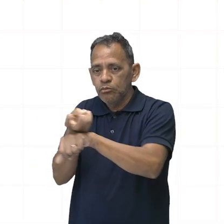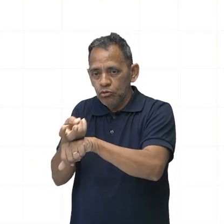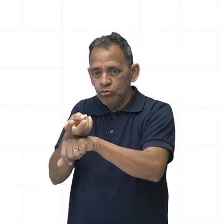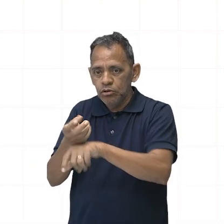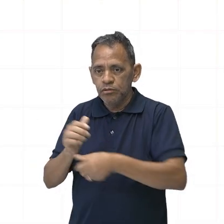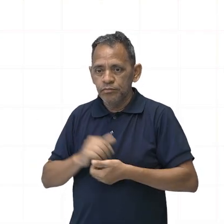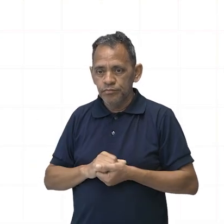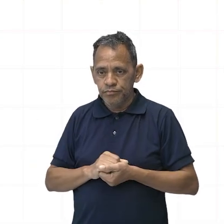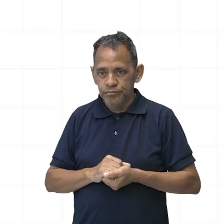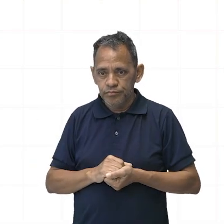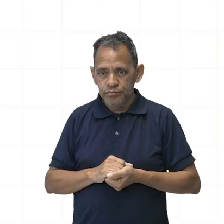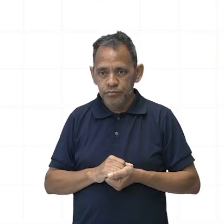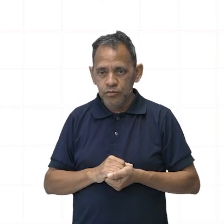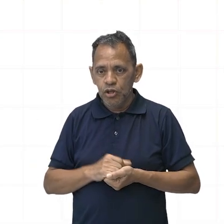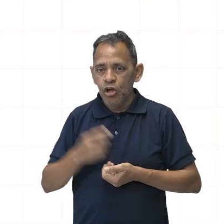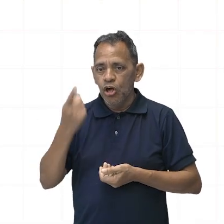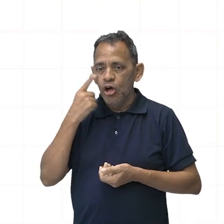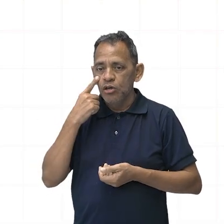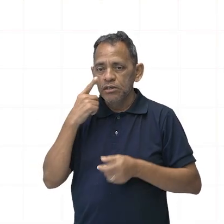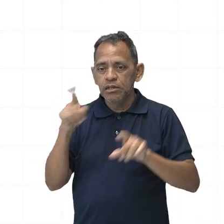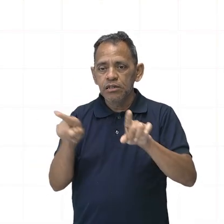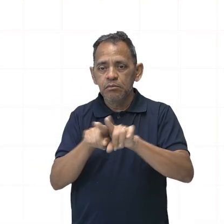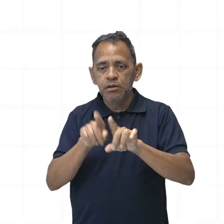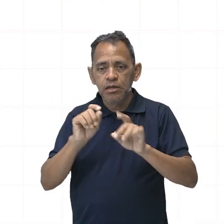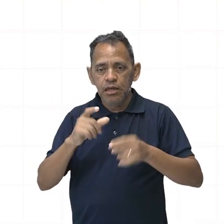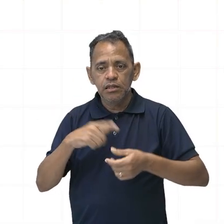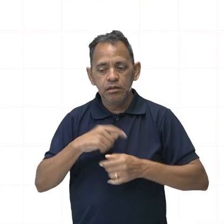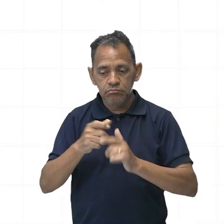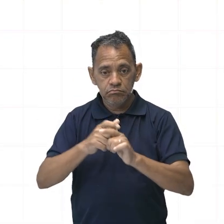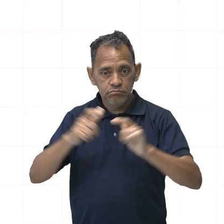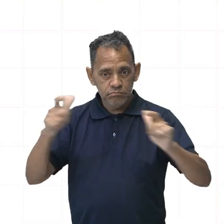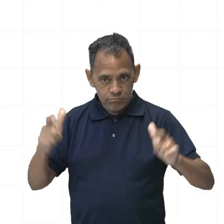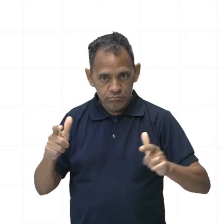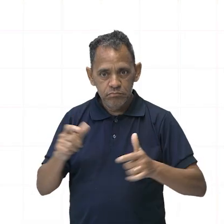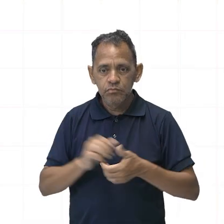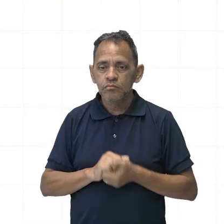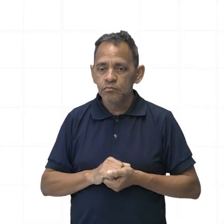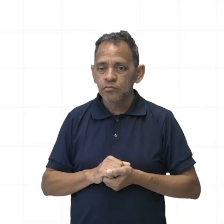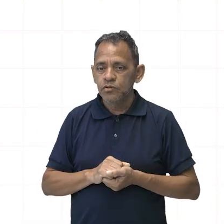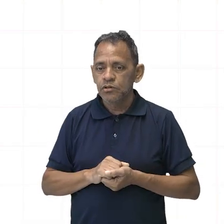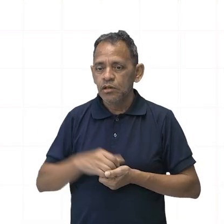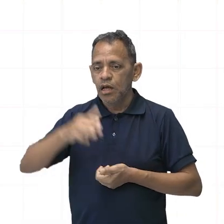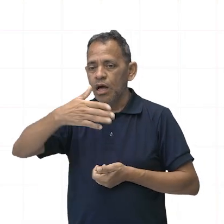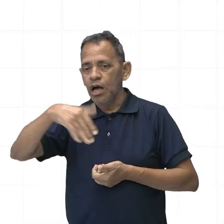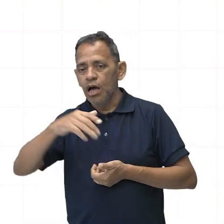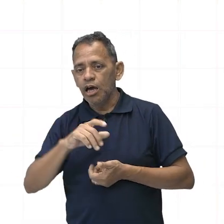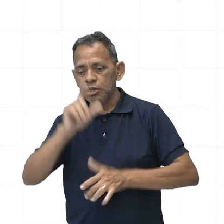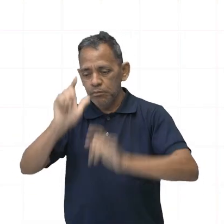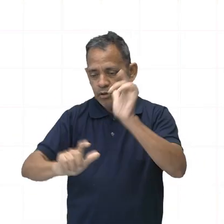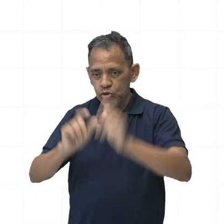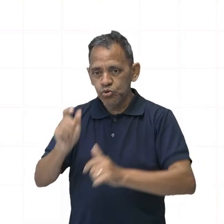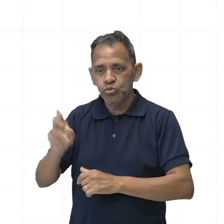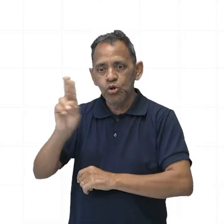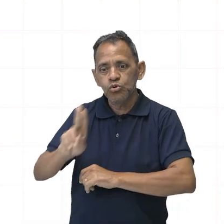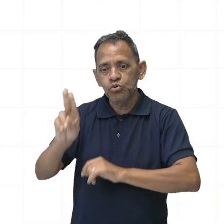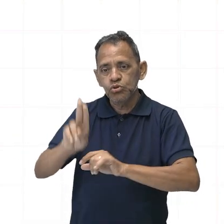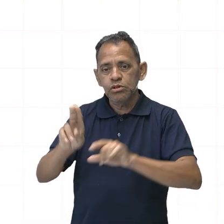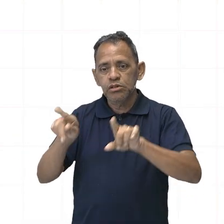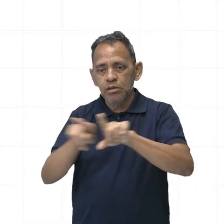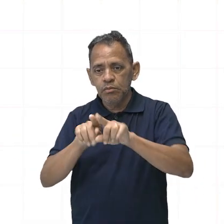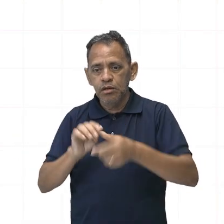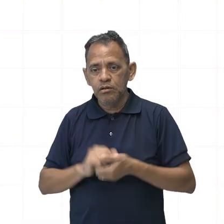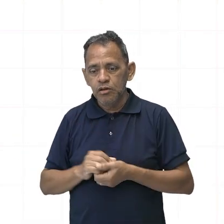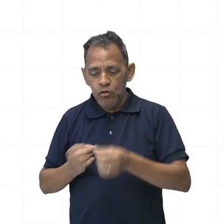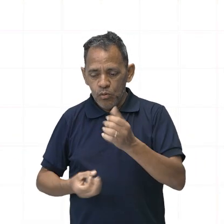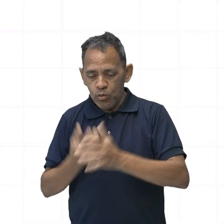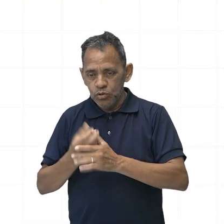eu observo ali que vai existir um grande mercado consumidor, eu vou produzir menos ou eu vou produzir mais? Com